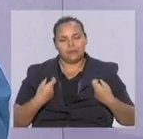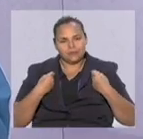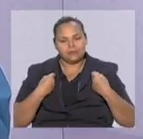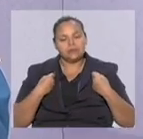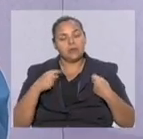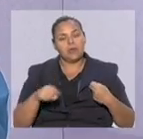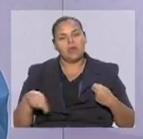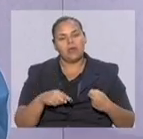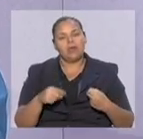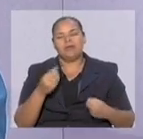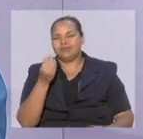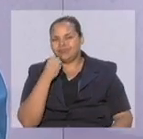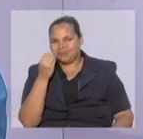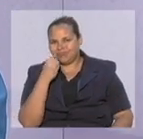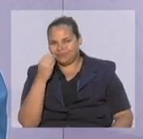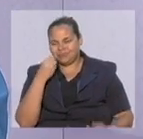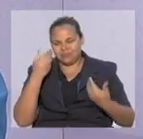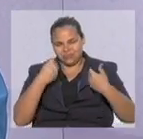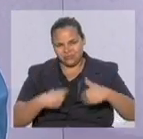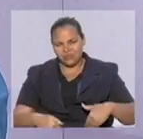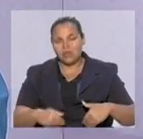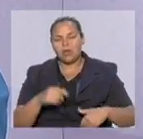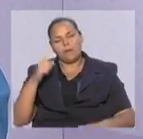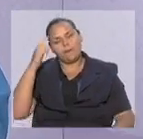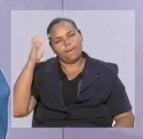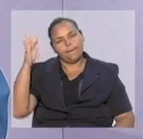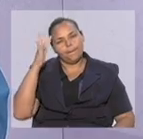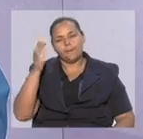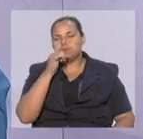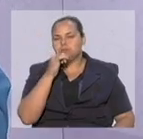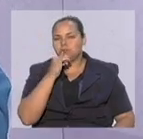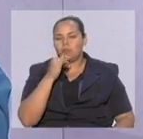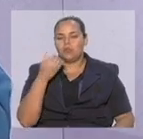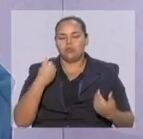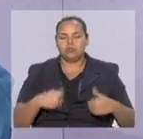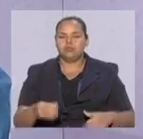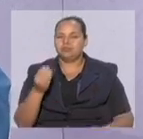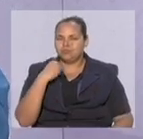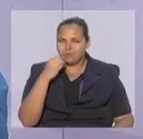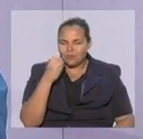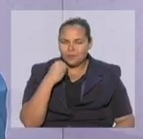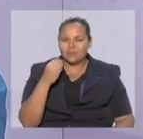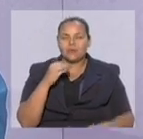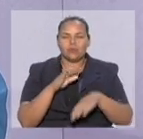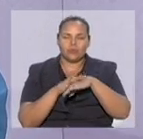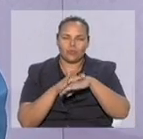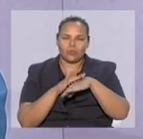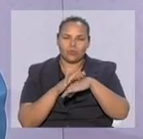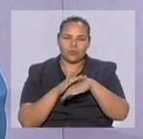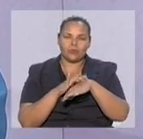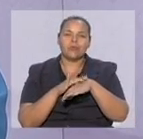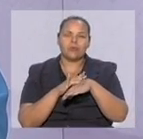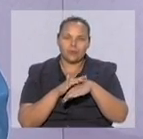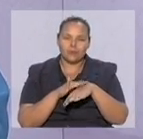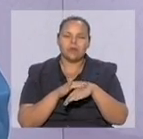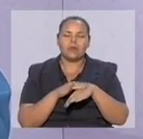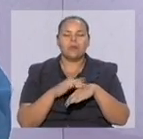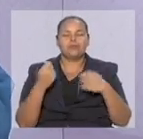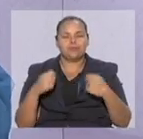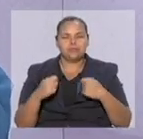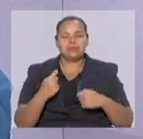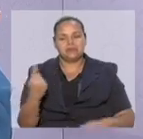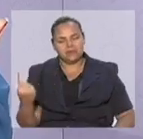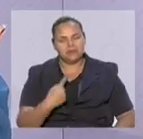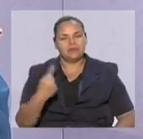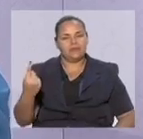de câncer, ela está debilitada. Ou seja, imagina, você está debilitado com a doença e